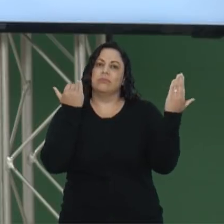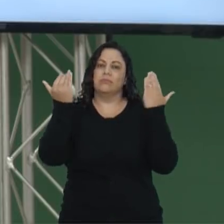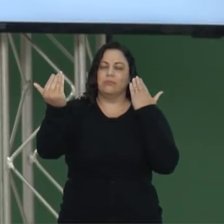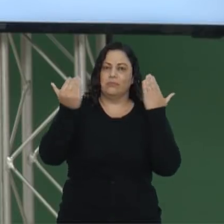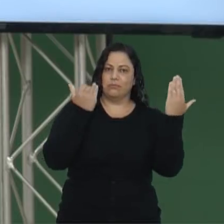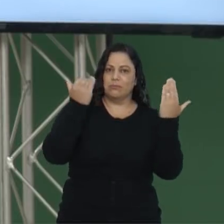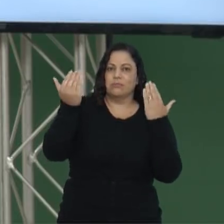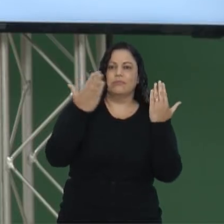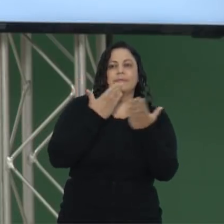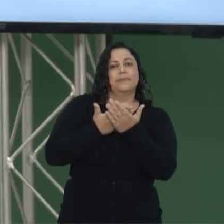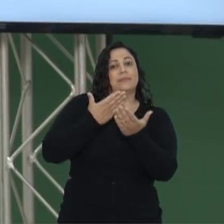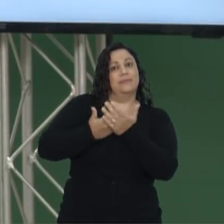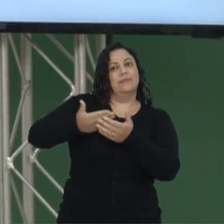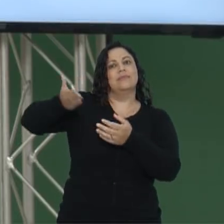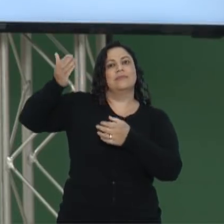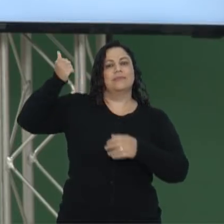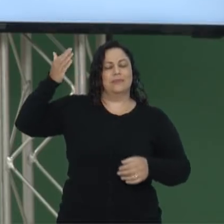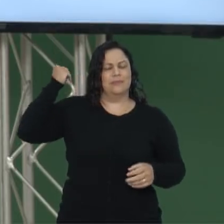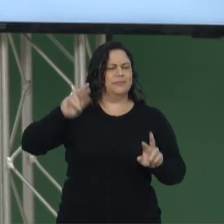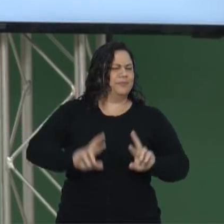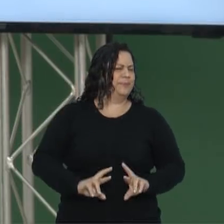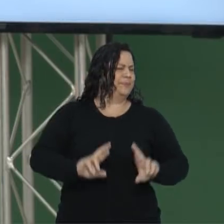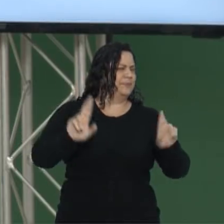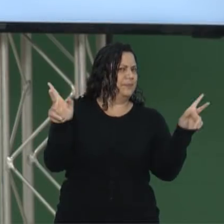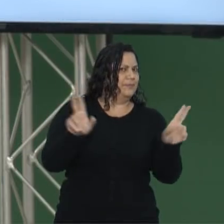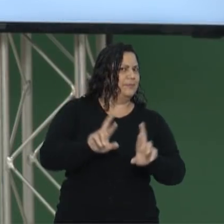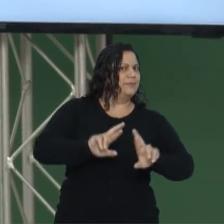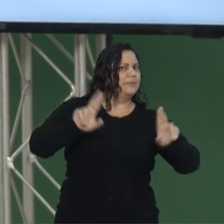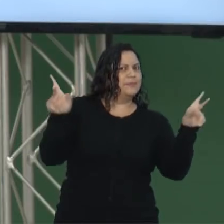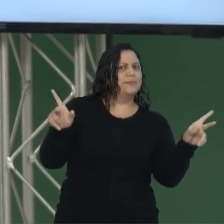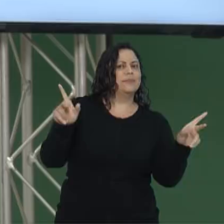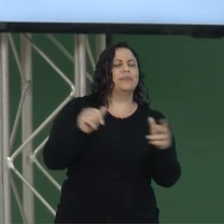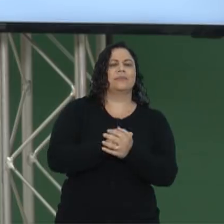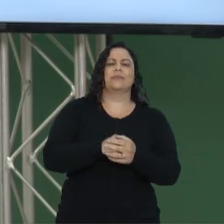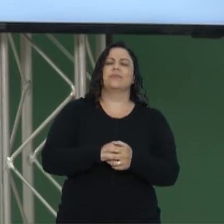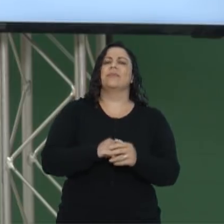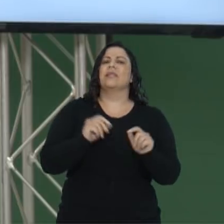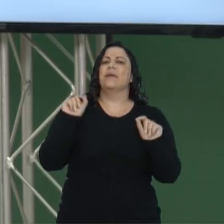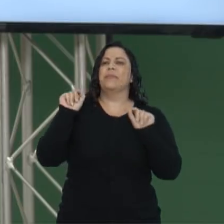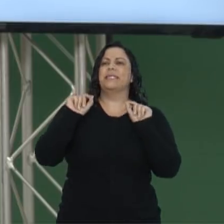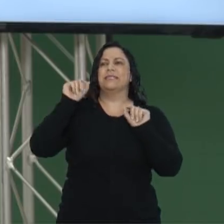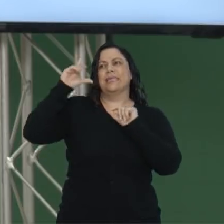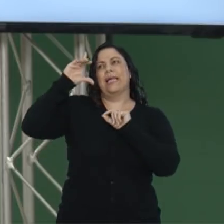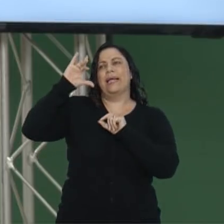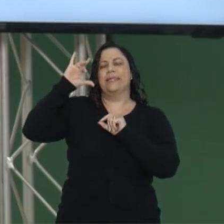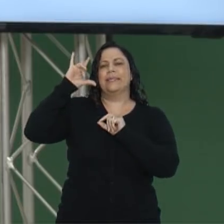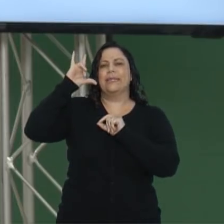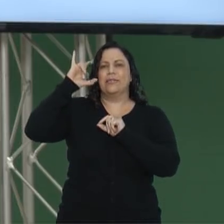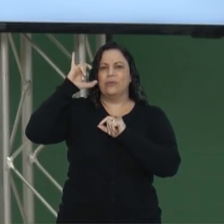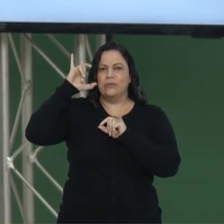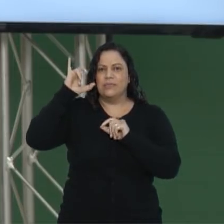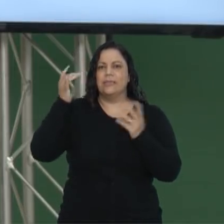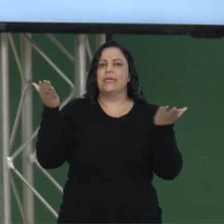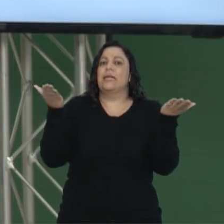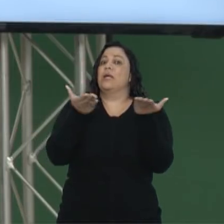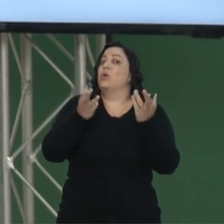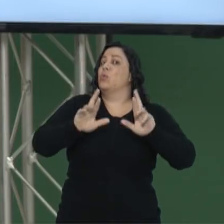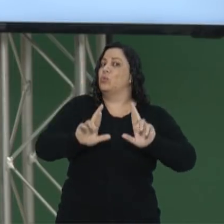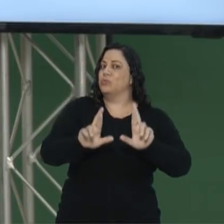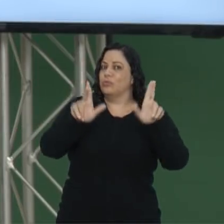texto na aula passada, né, diferente, sobre a questão do Instagram, e hoje eu também trouxe outro texto bem legal para a gente